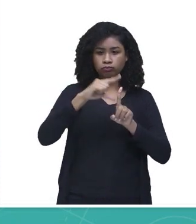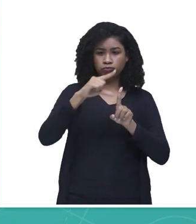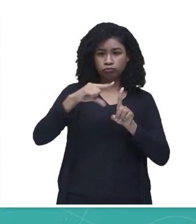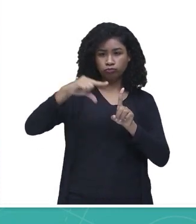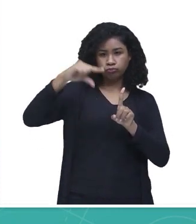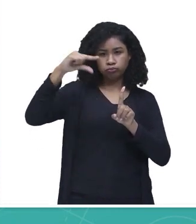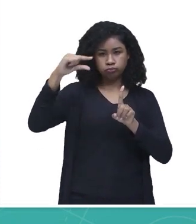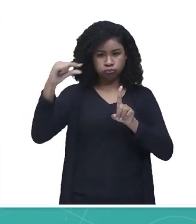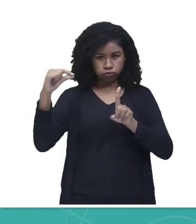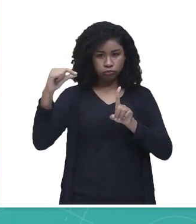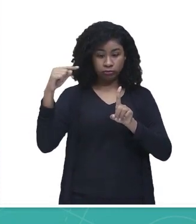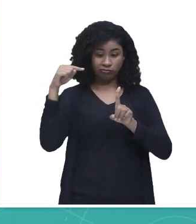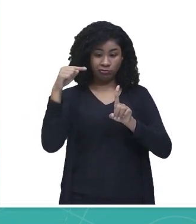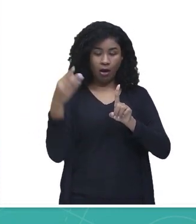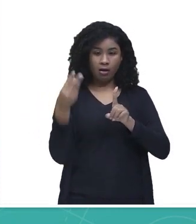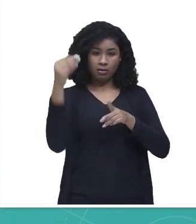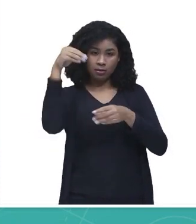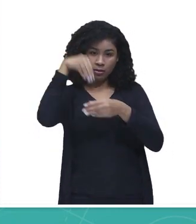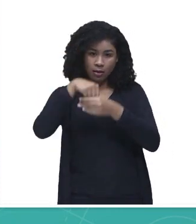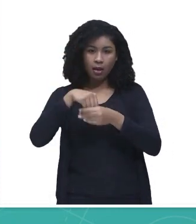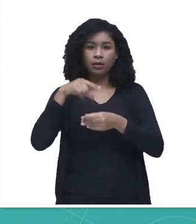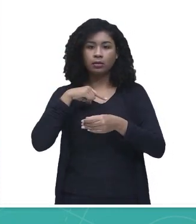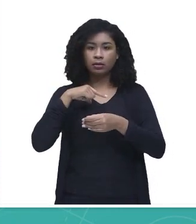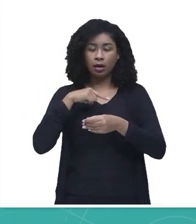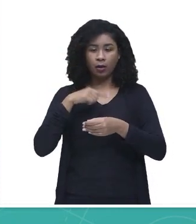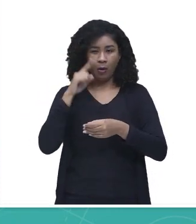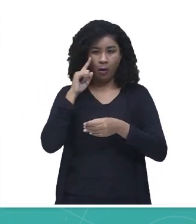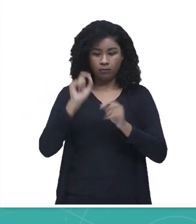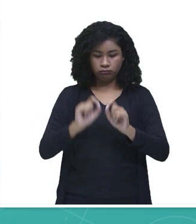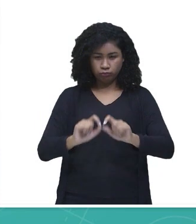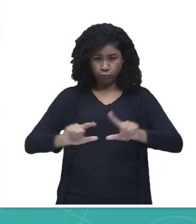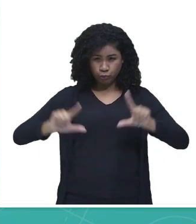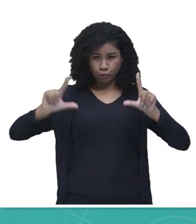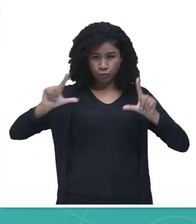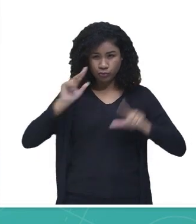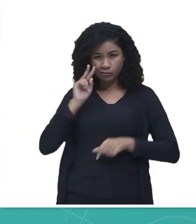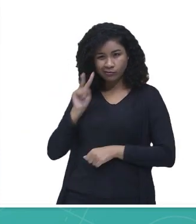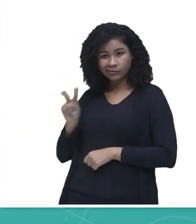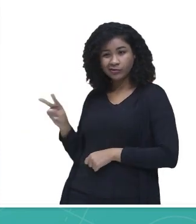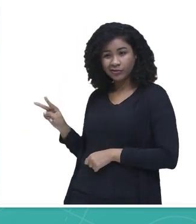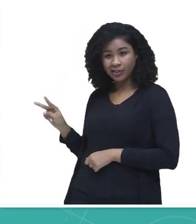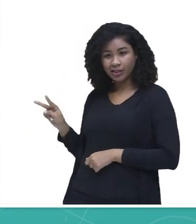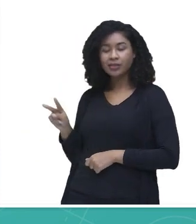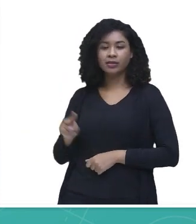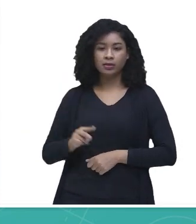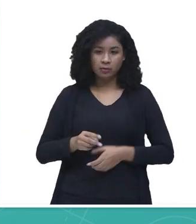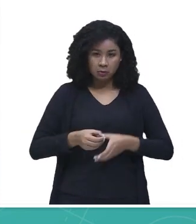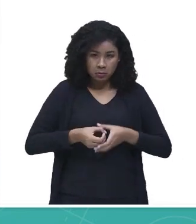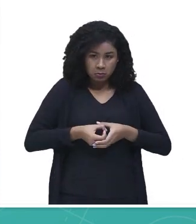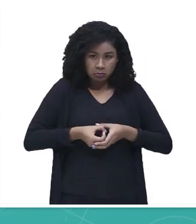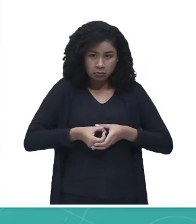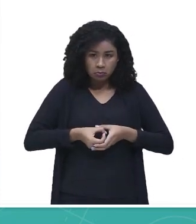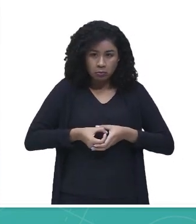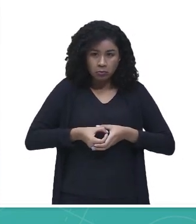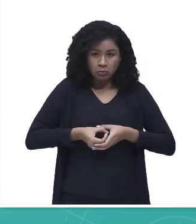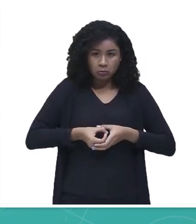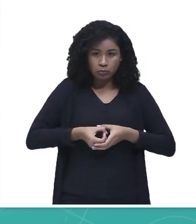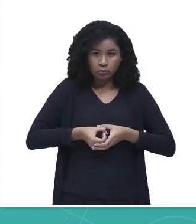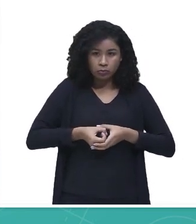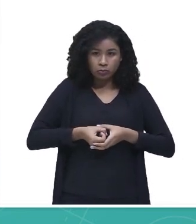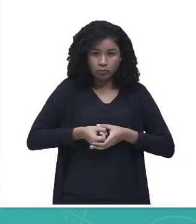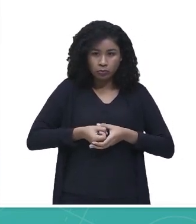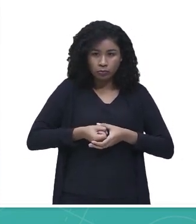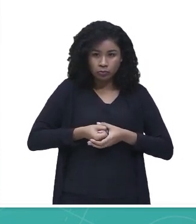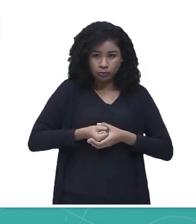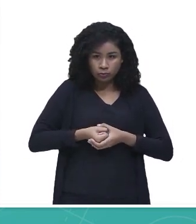E a gente observa aqui um aumento. Olha só, essa é a estrutura do estômato. Então, ela é que vai realizar a